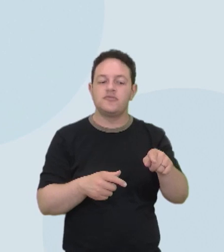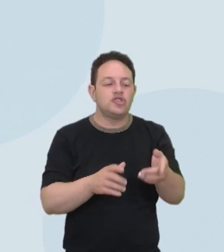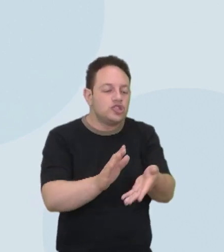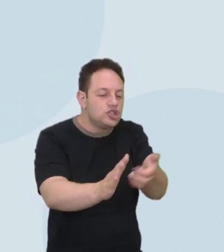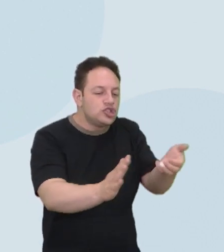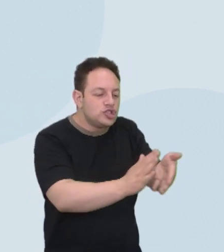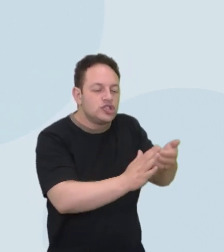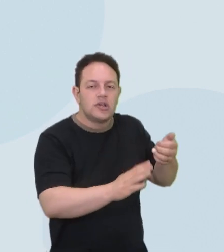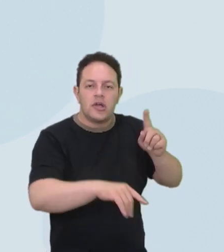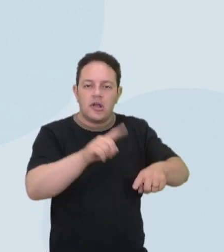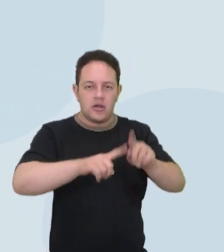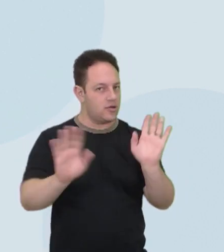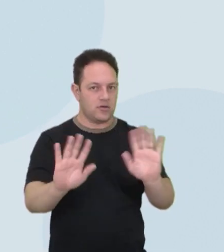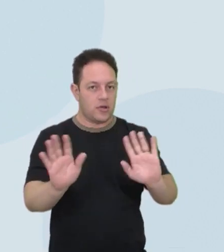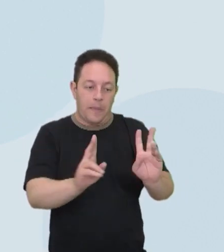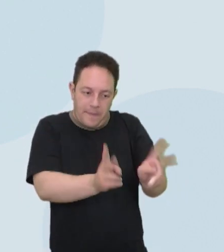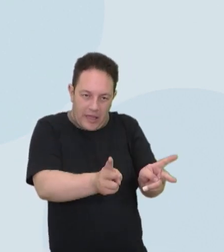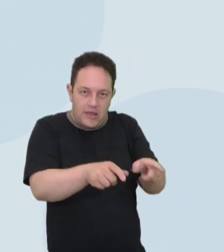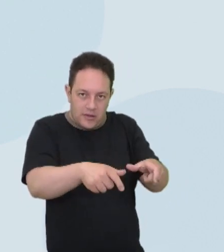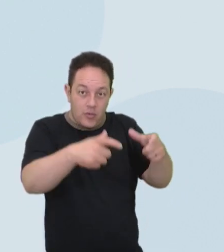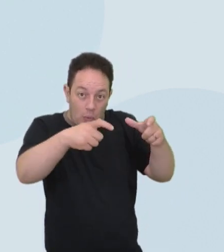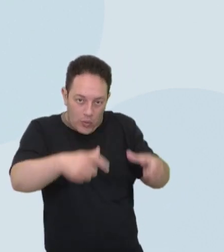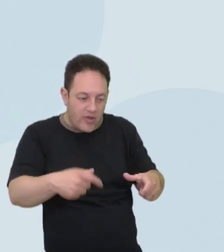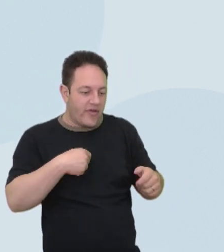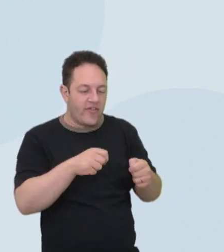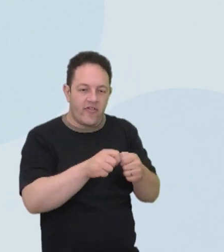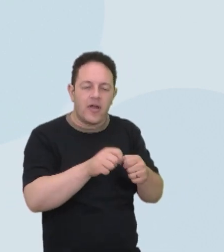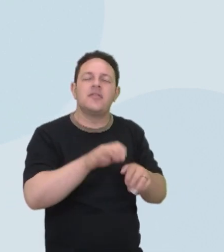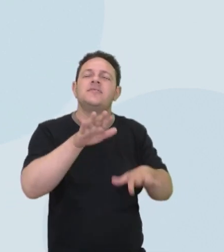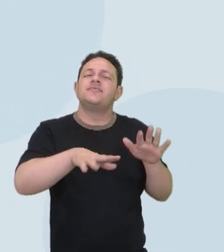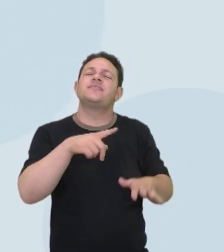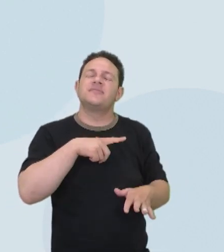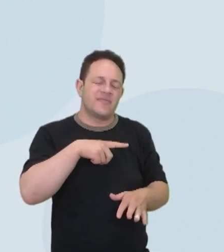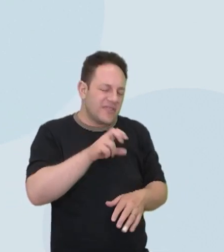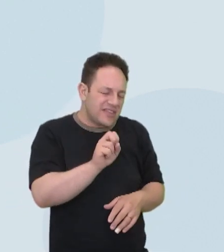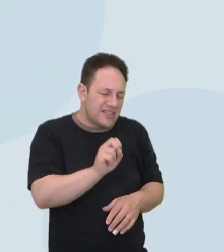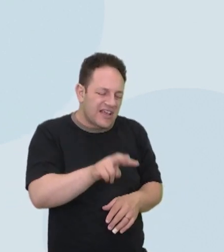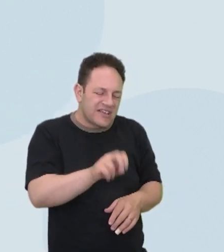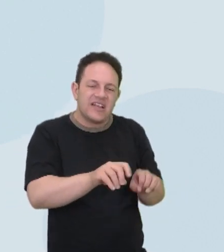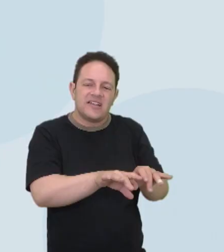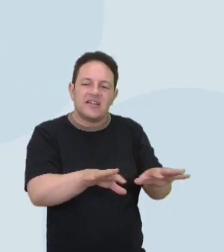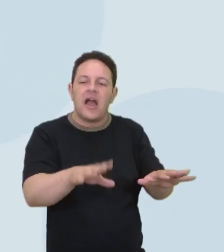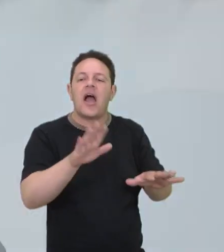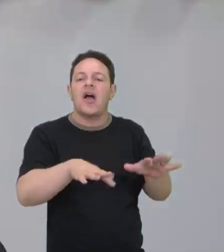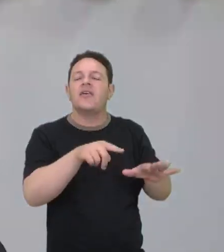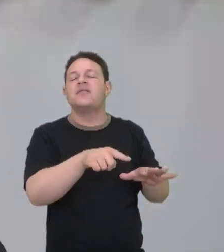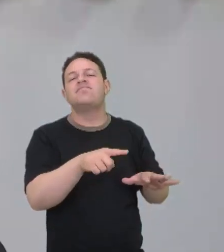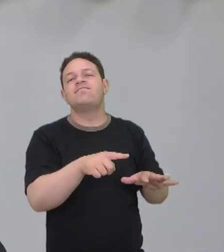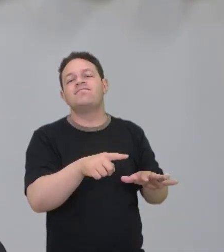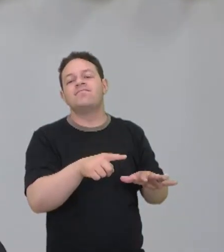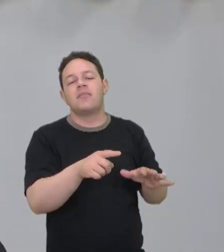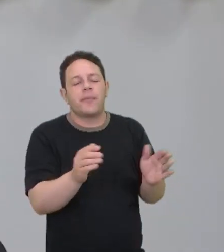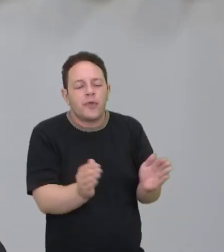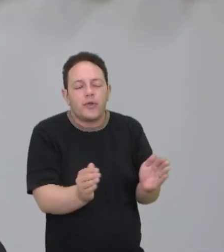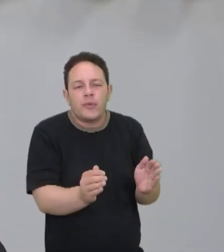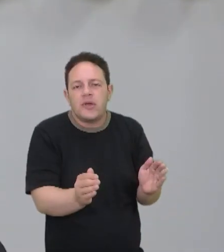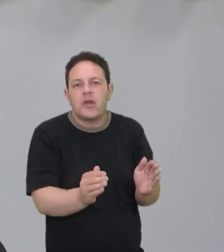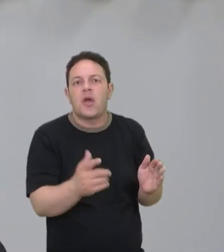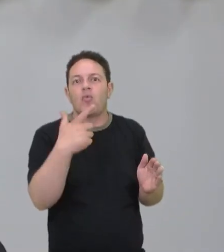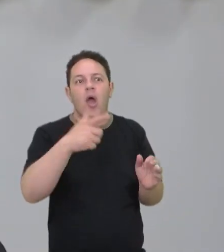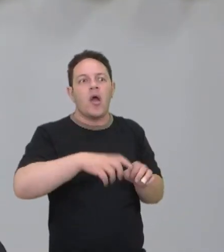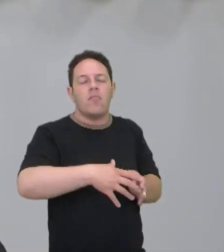material, justamente quando a gente tem uma contaminação que é muito mais restrita, uma contaminação menor, que